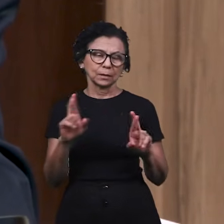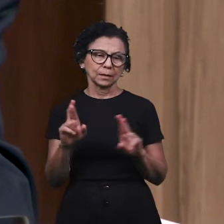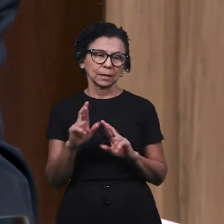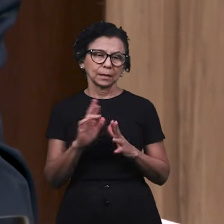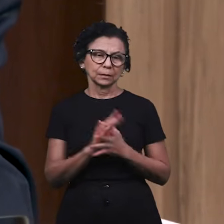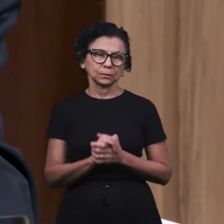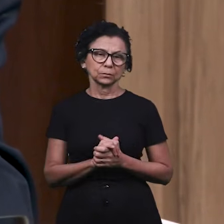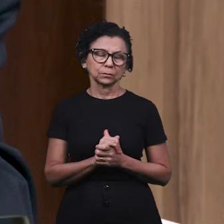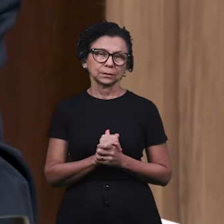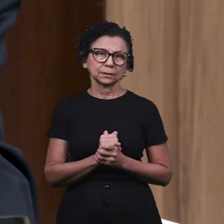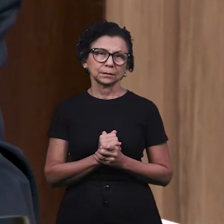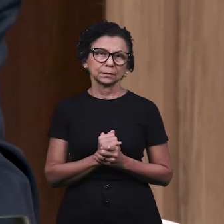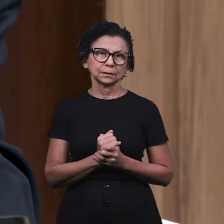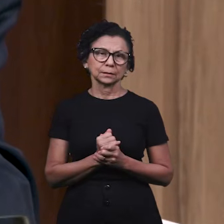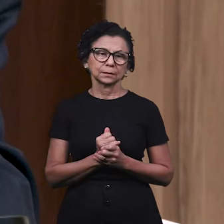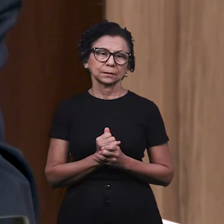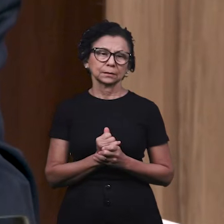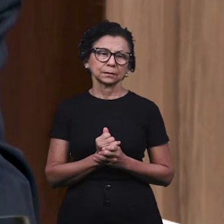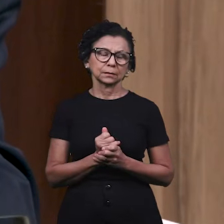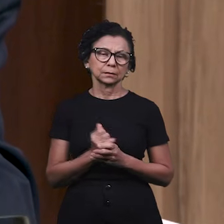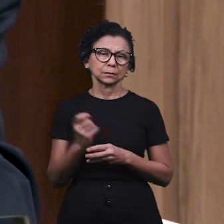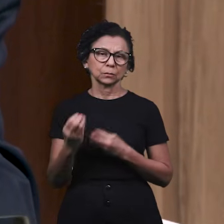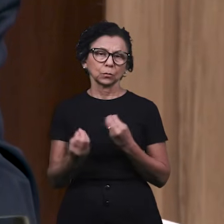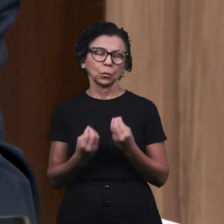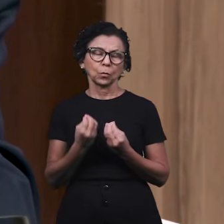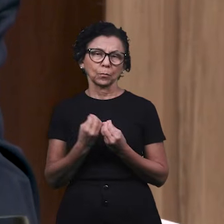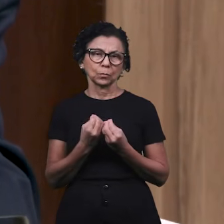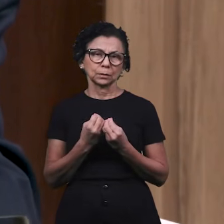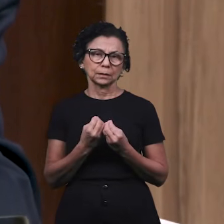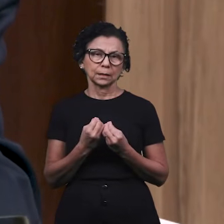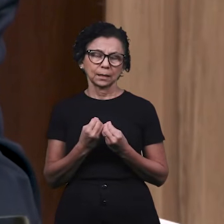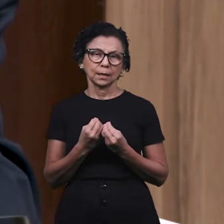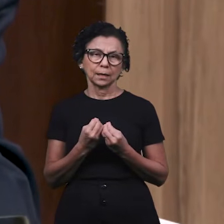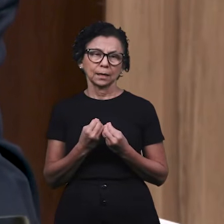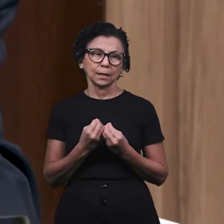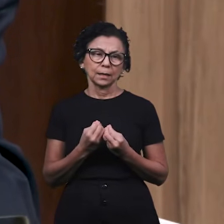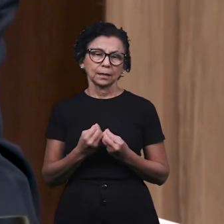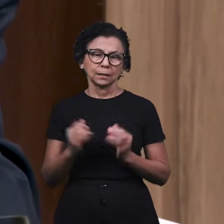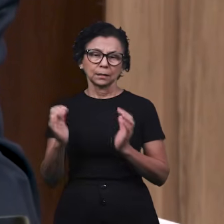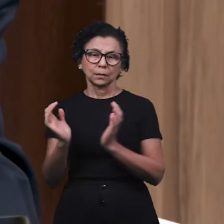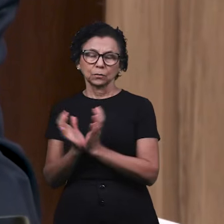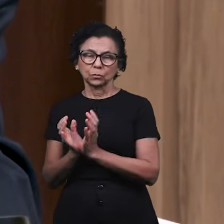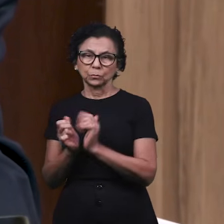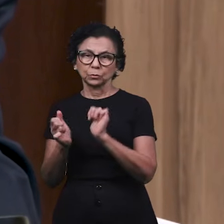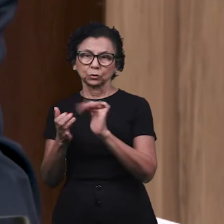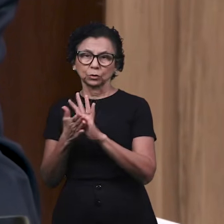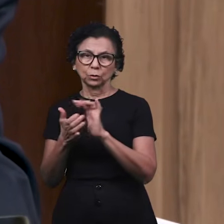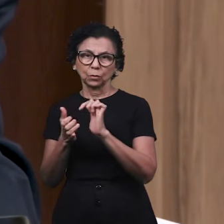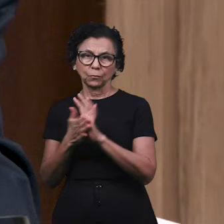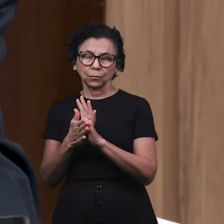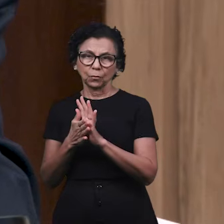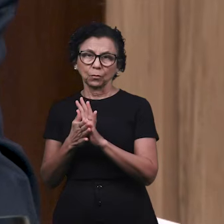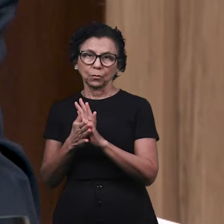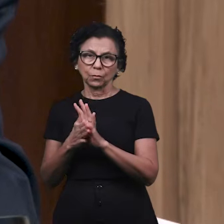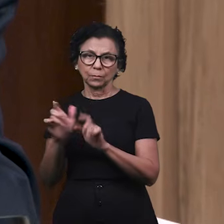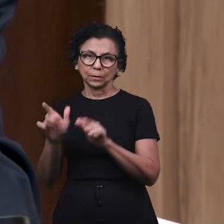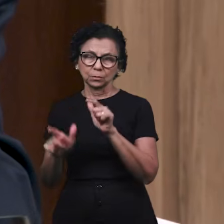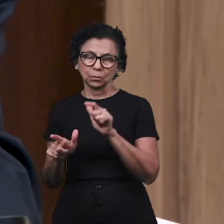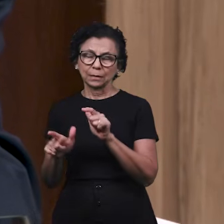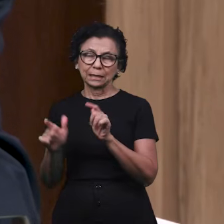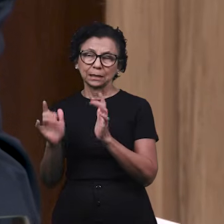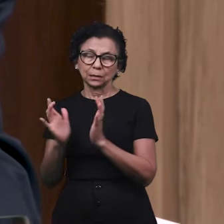como a igreja vê nos instrumentistas e no grupo de louvor, com relação